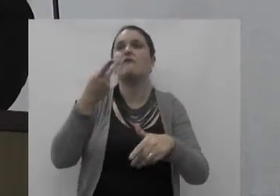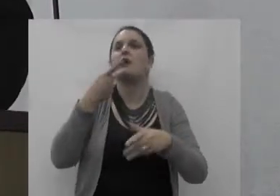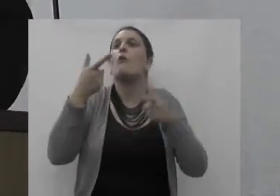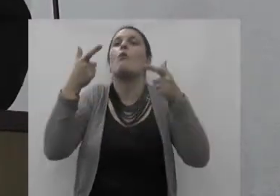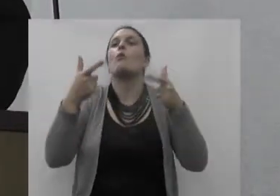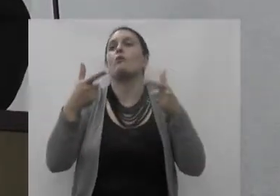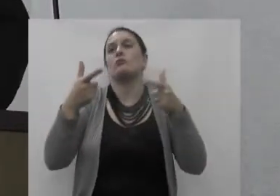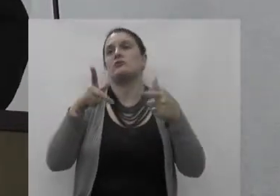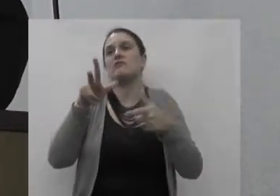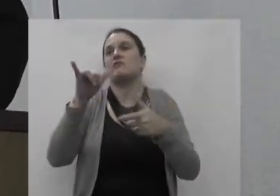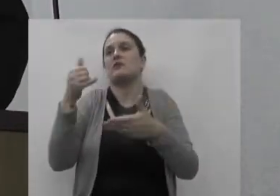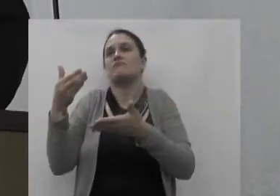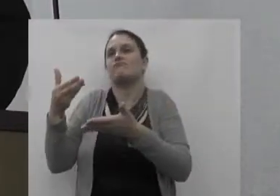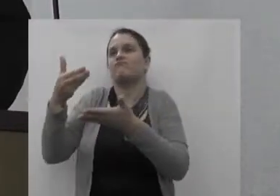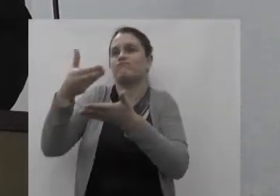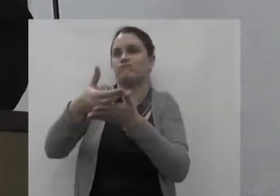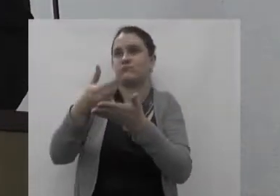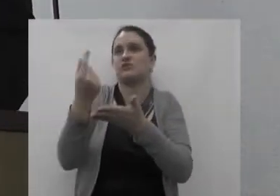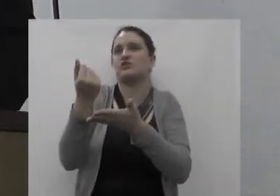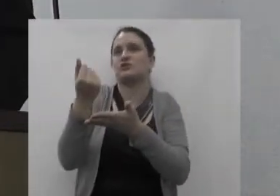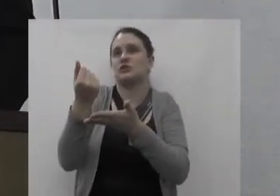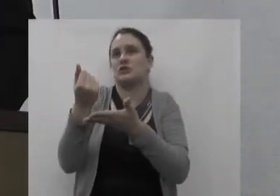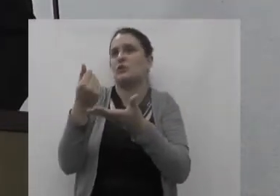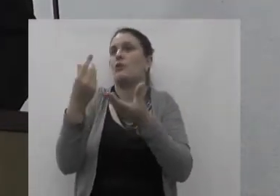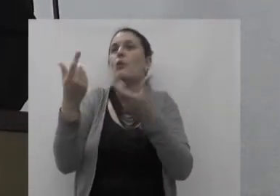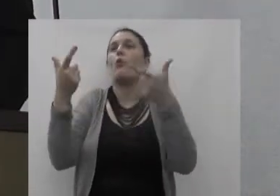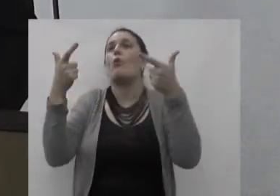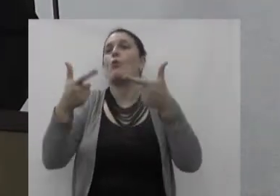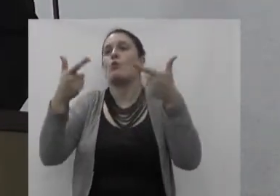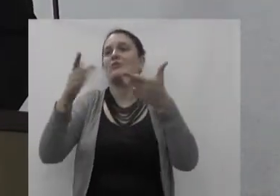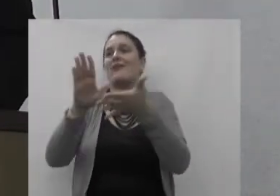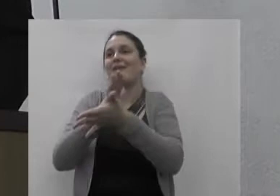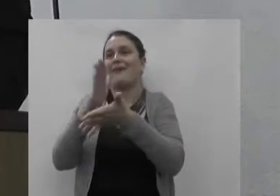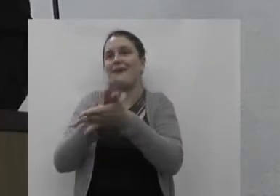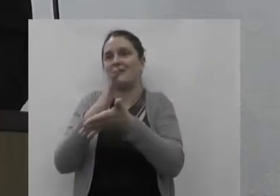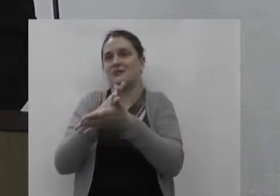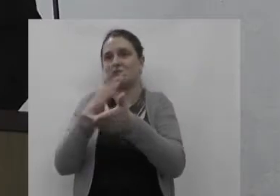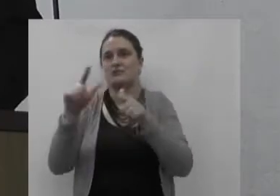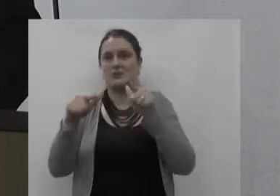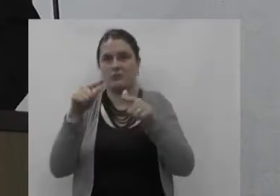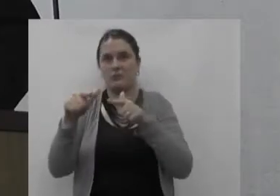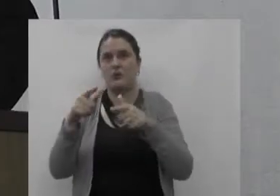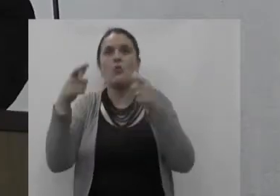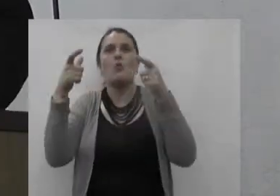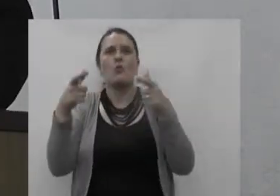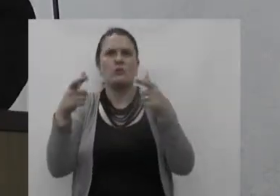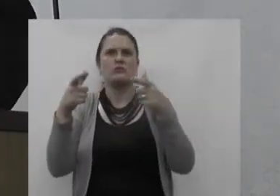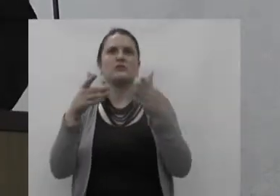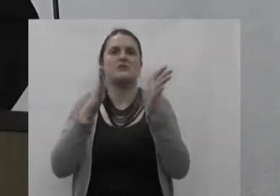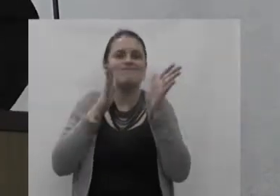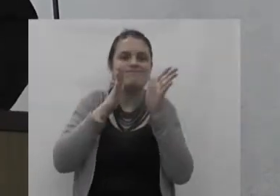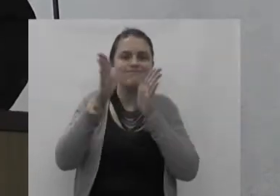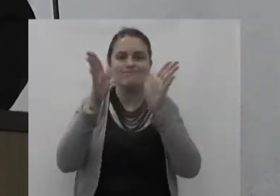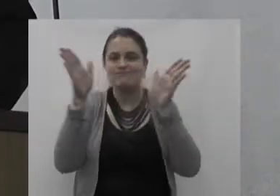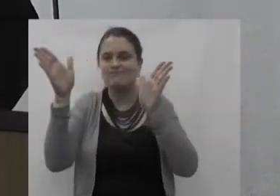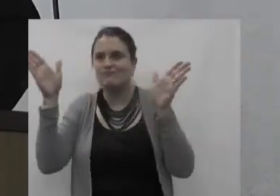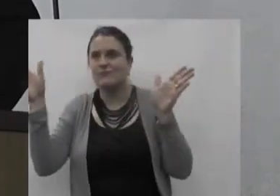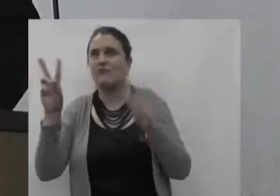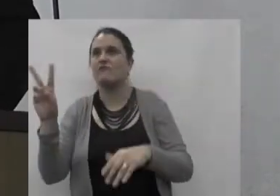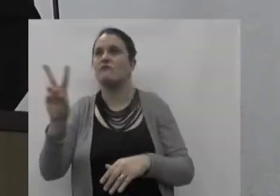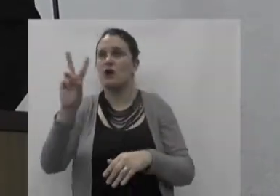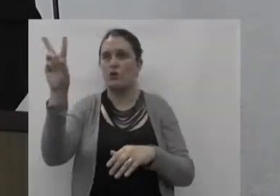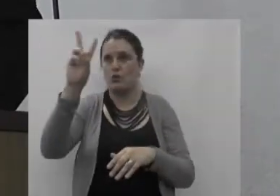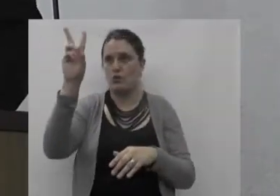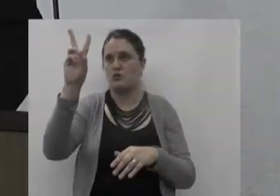aonde que vai o orçamento, aonde que pode ser executada uma obra, aonde que pode ser direcionado um